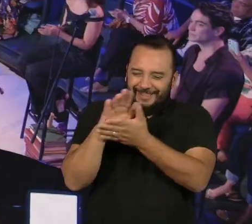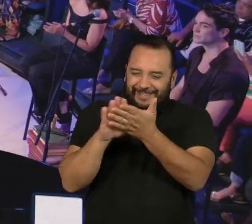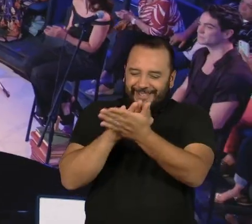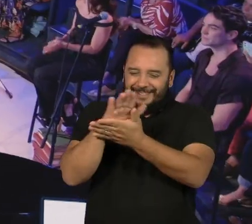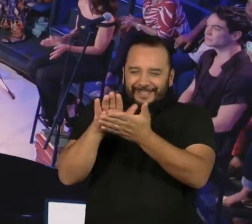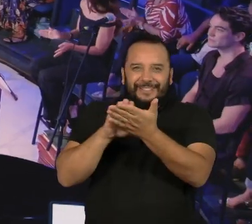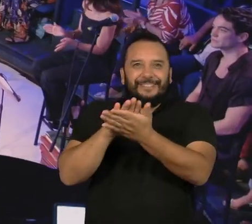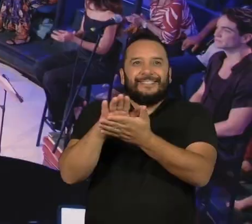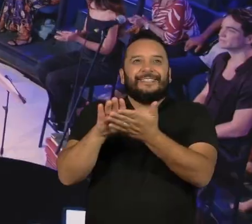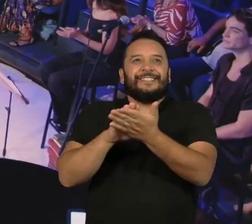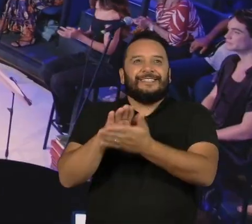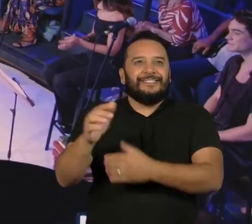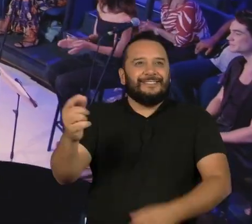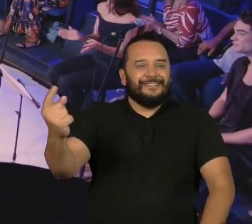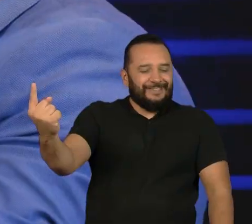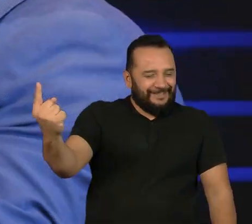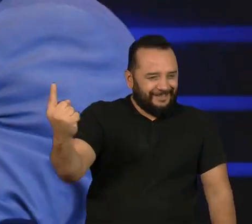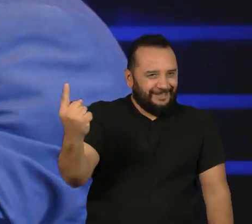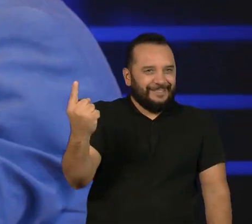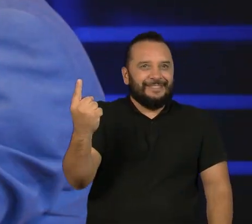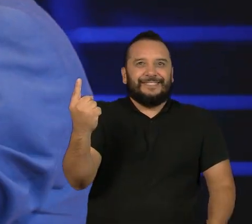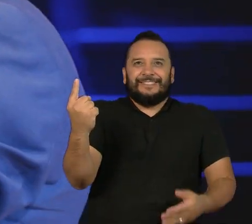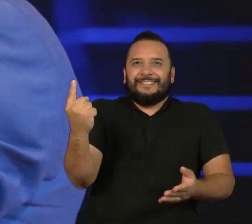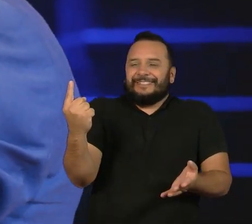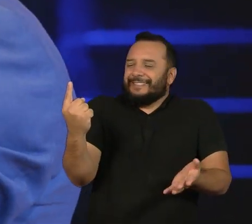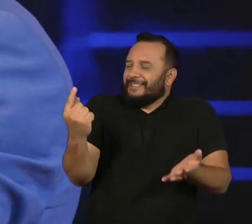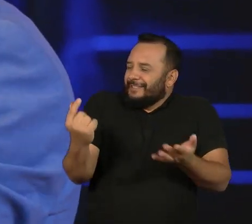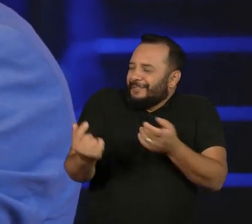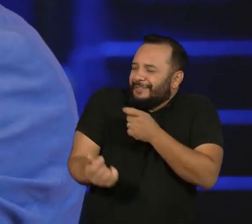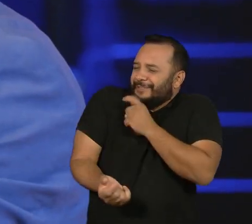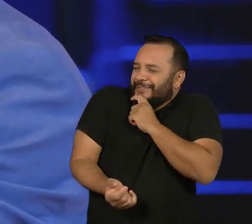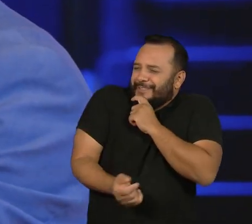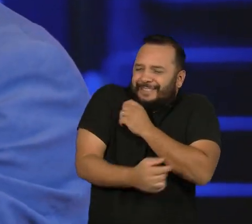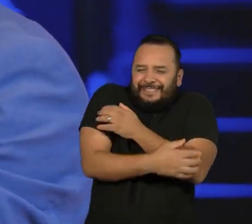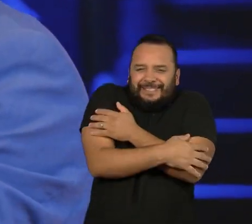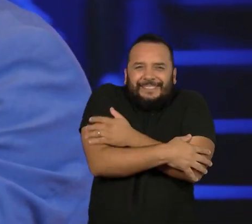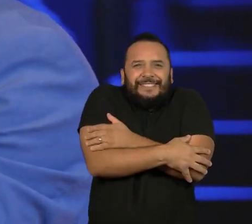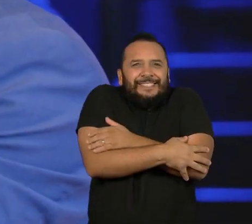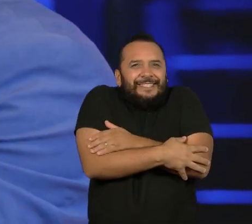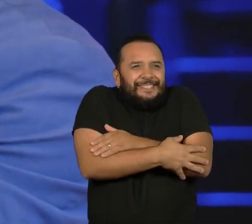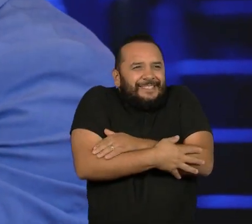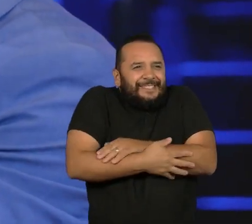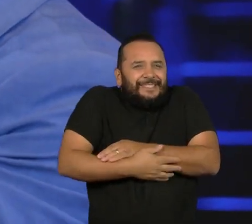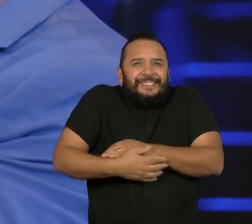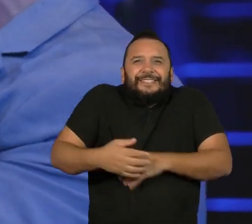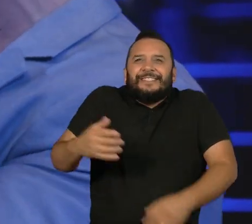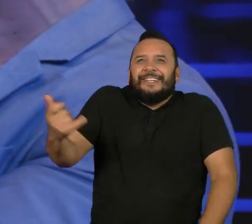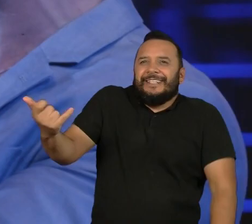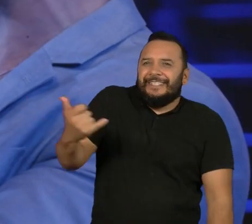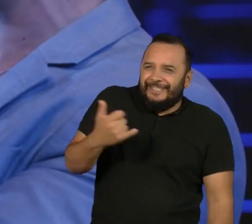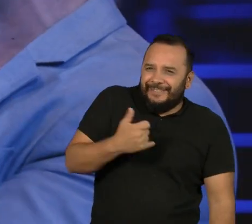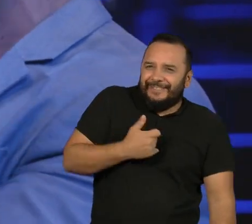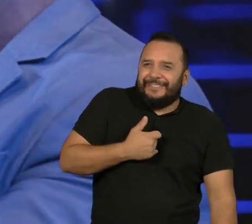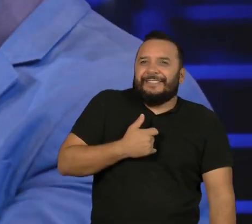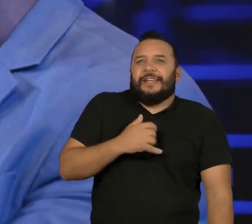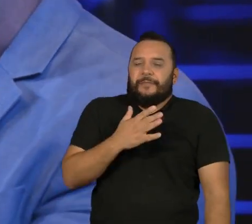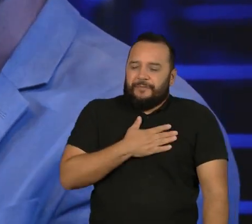Mas ele vem tão frio além, dizendo pra mim, você é só